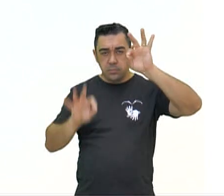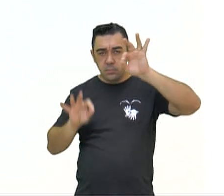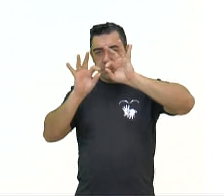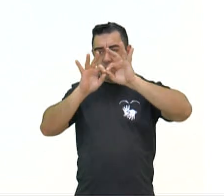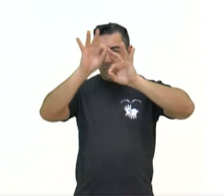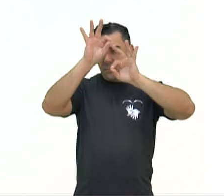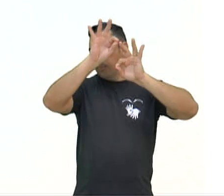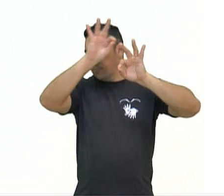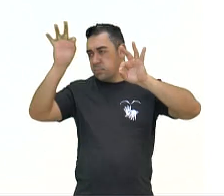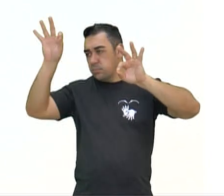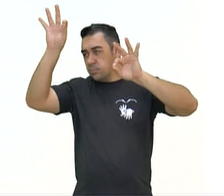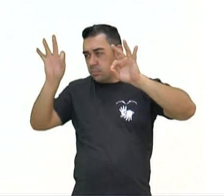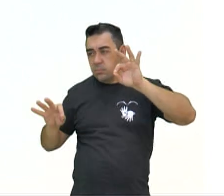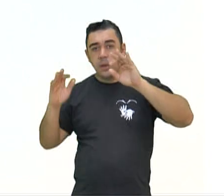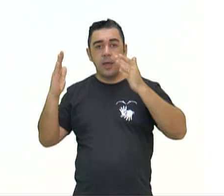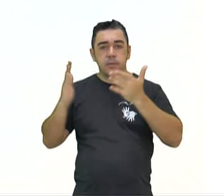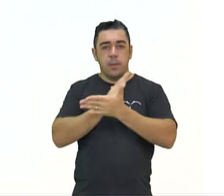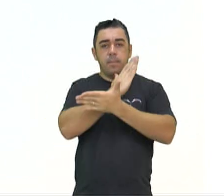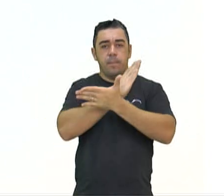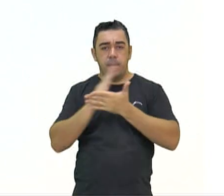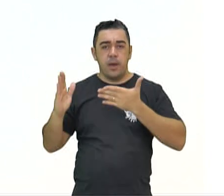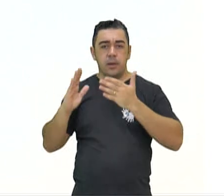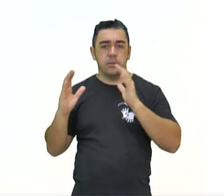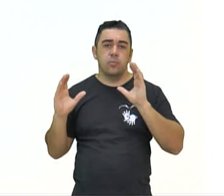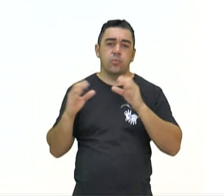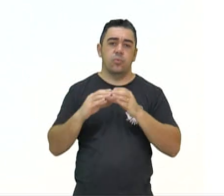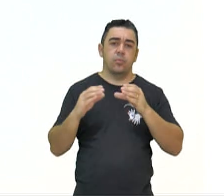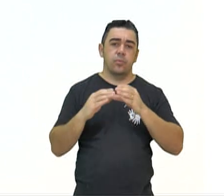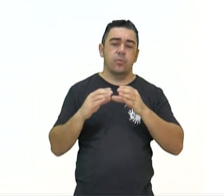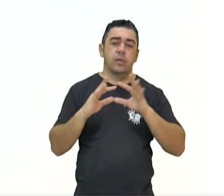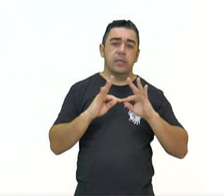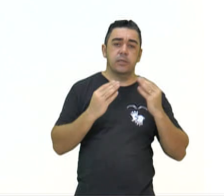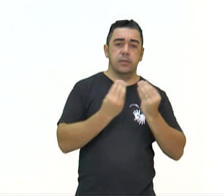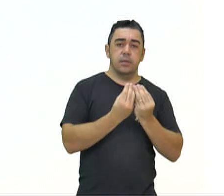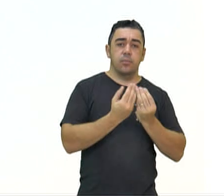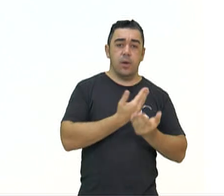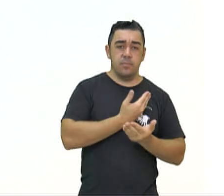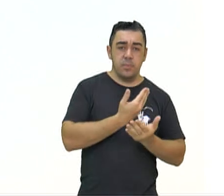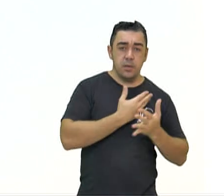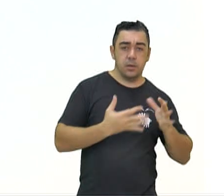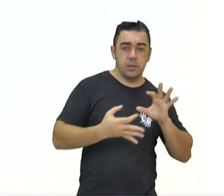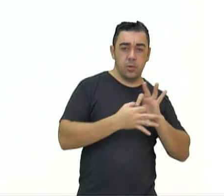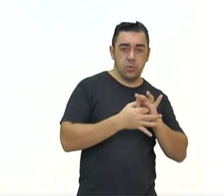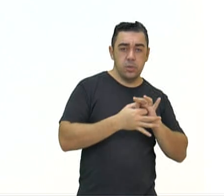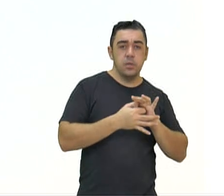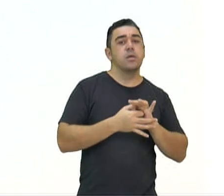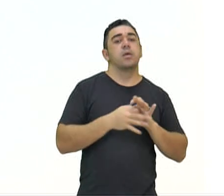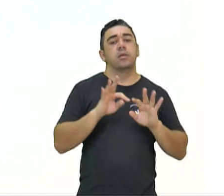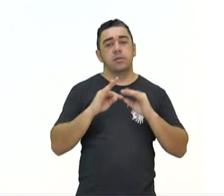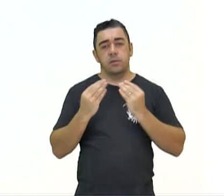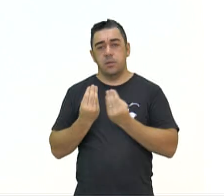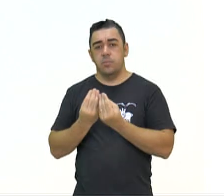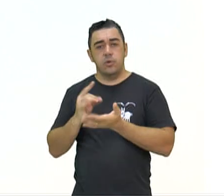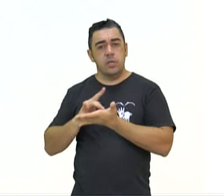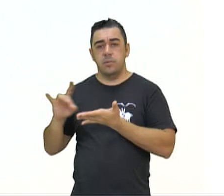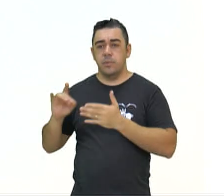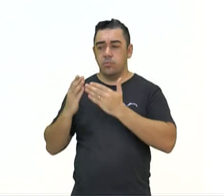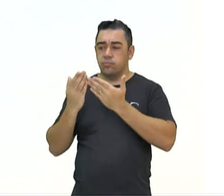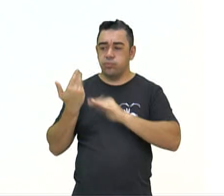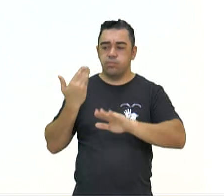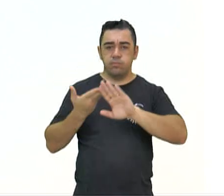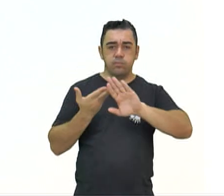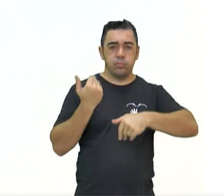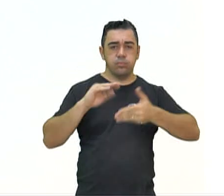como exemplo de separação de tribos amigas e união de tribos inimigas.